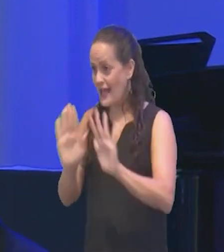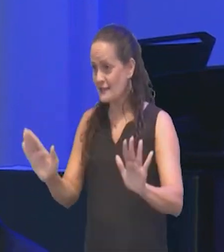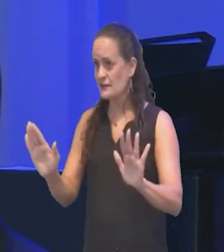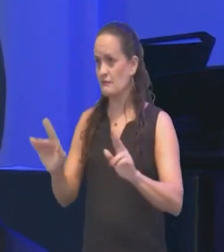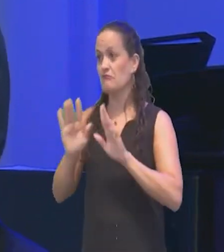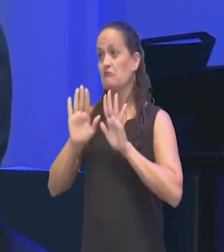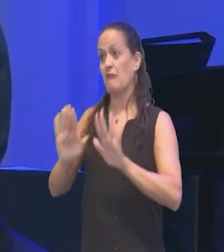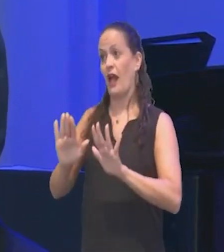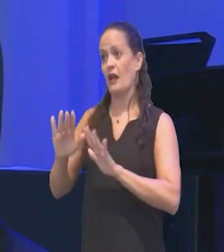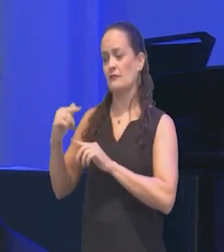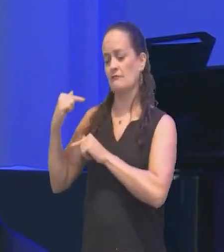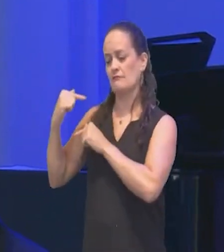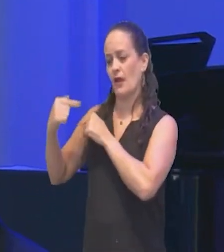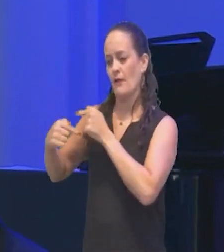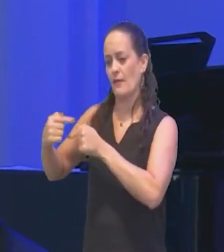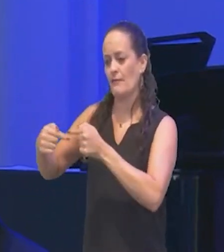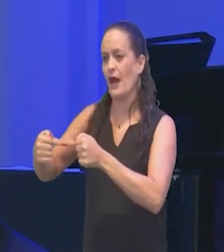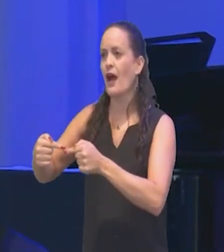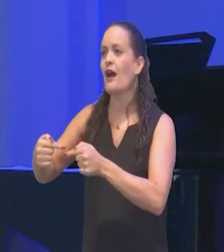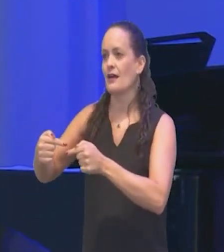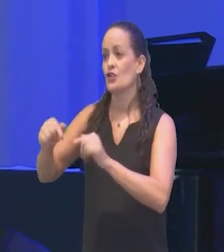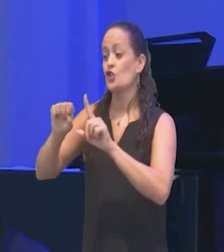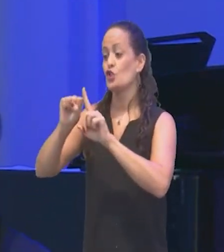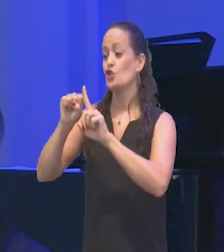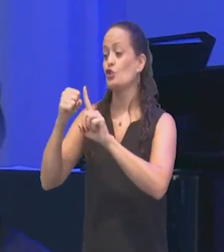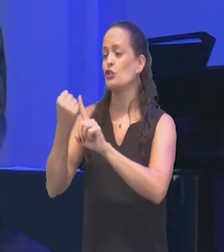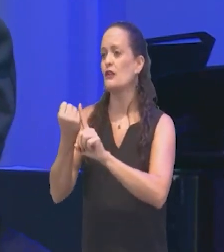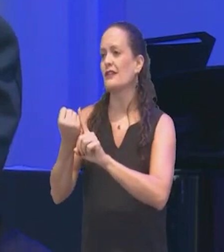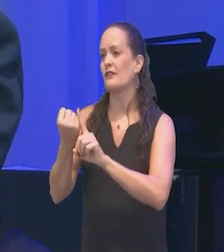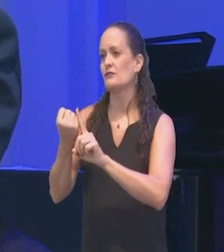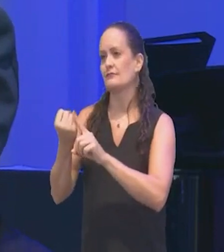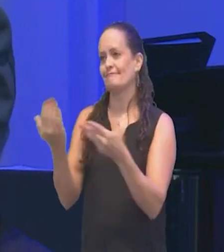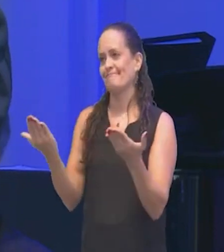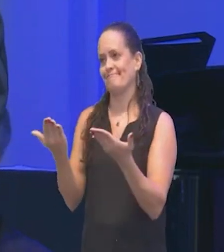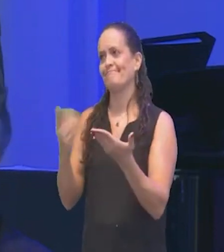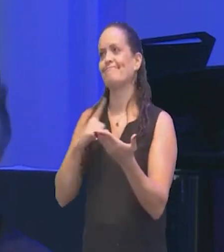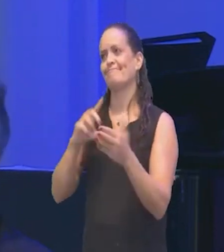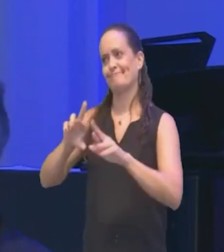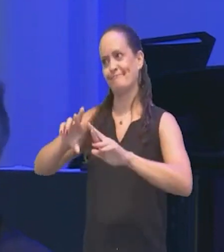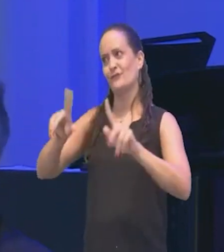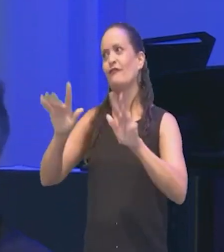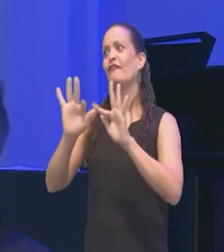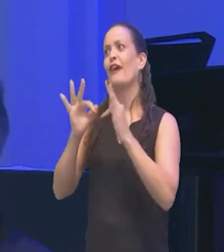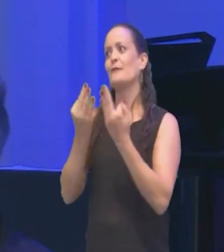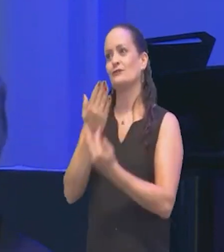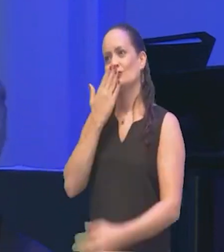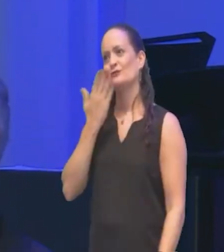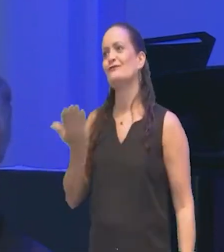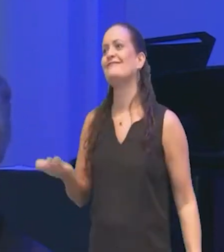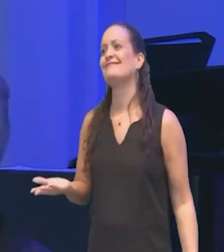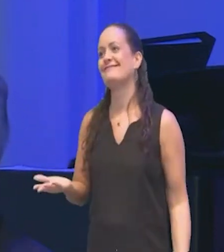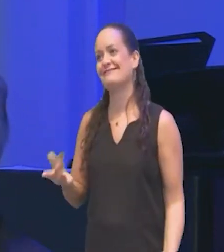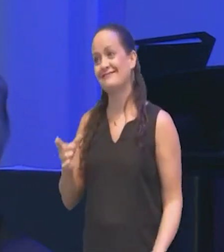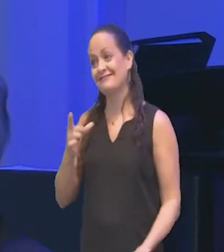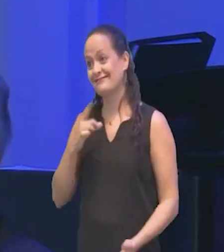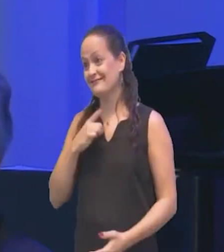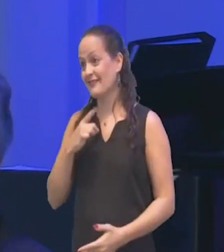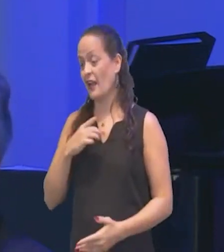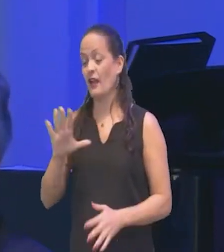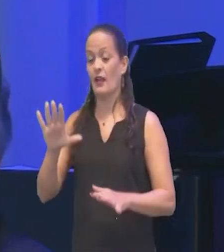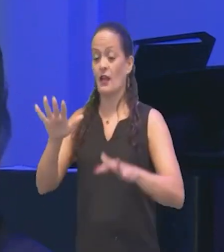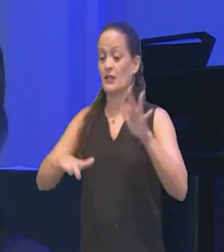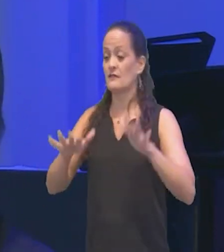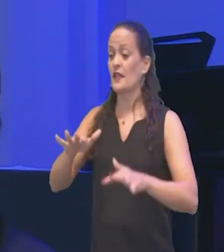na sociedade, esse modelo já ganhou outros contornos. Diversas necessidades levaram a mulher a